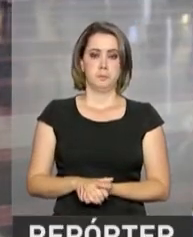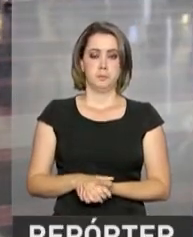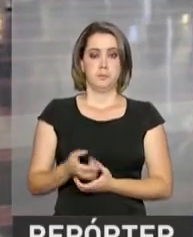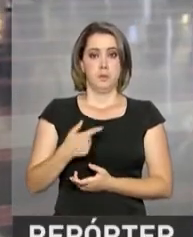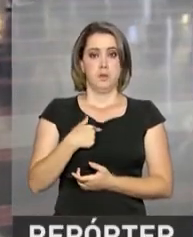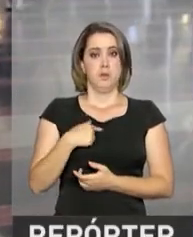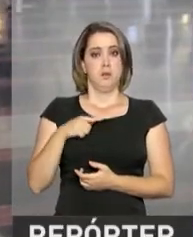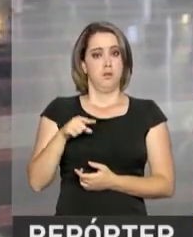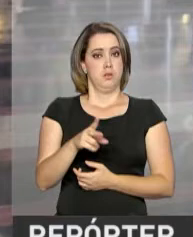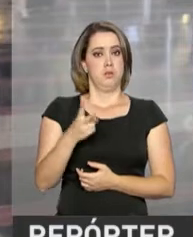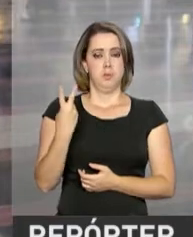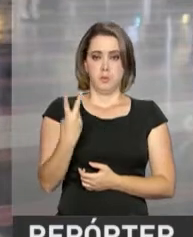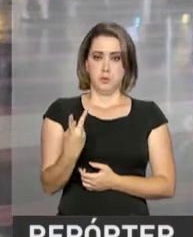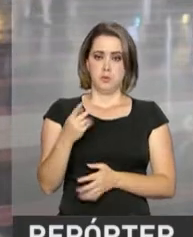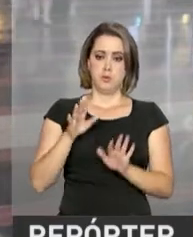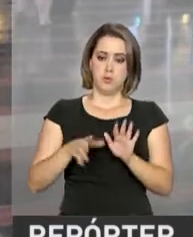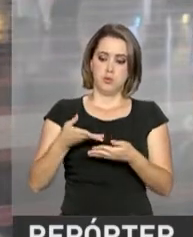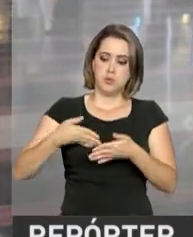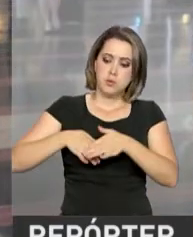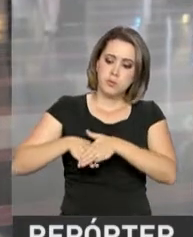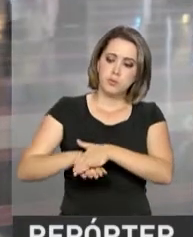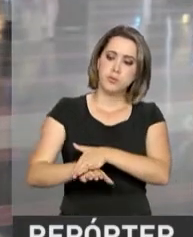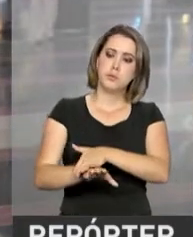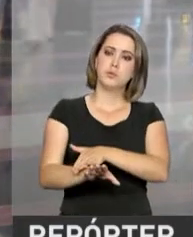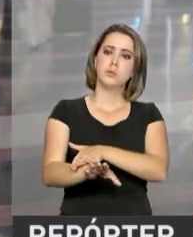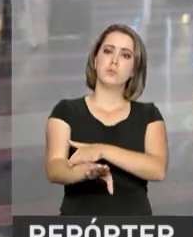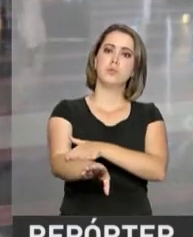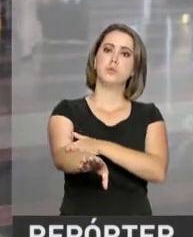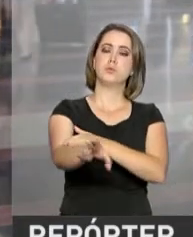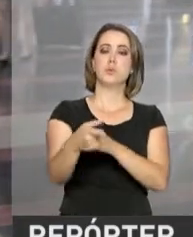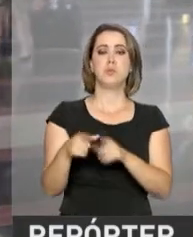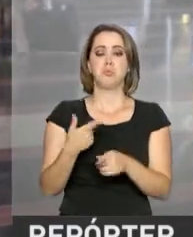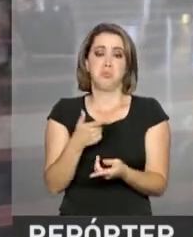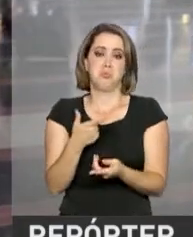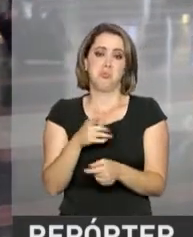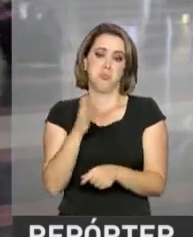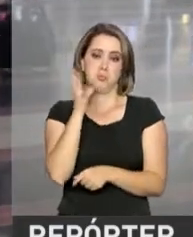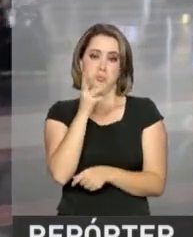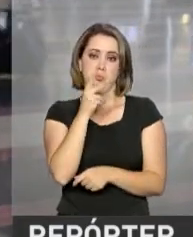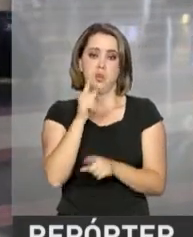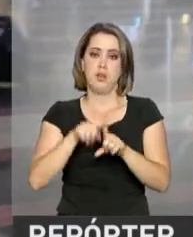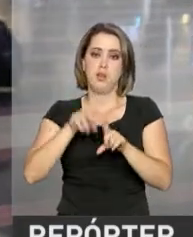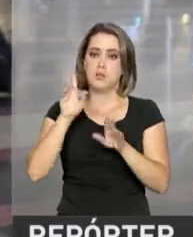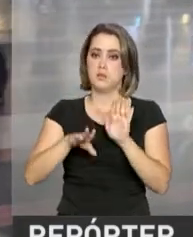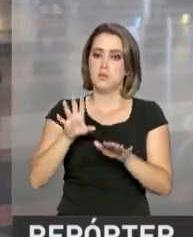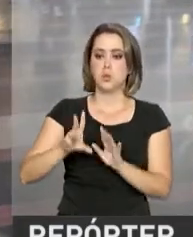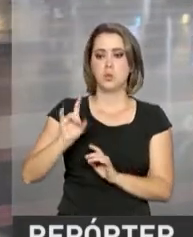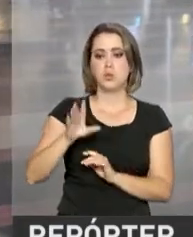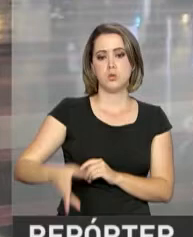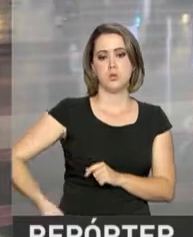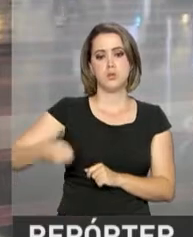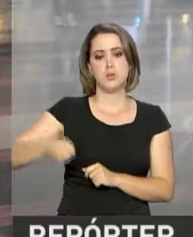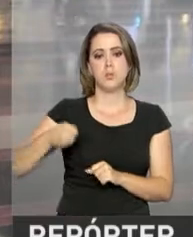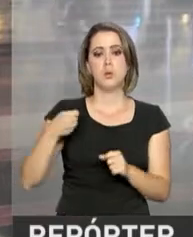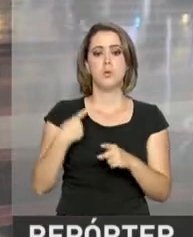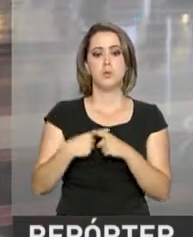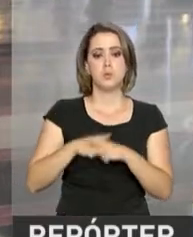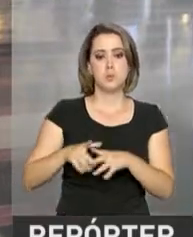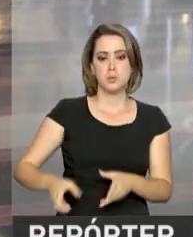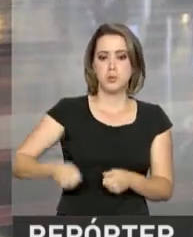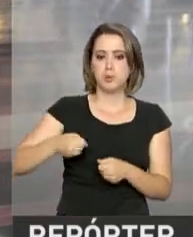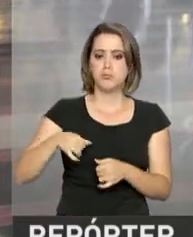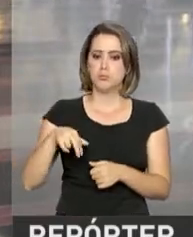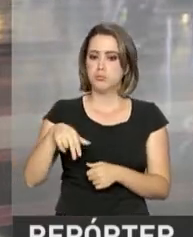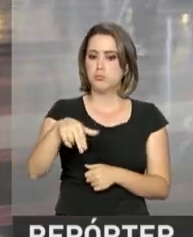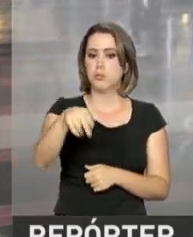Eu faço os dois. Às vezes eu despacho, se eu estou sem pressa. Às vezes eu só levo na mão, porque aí posso pegar minha mala